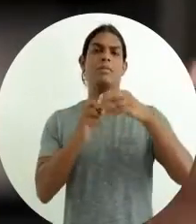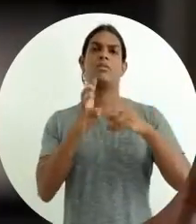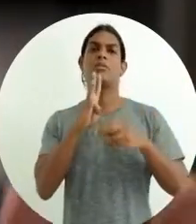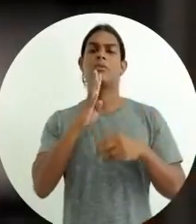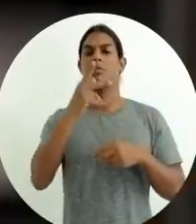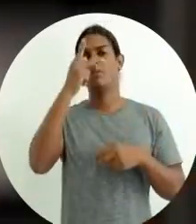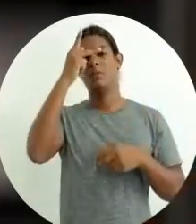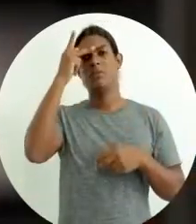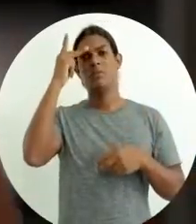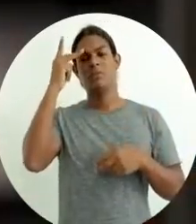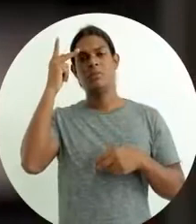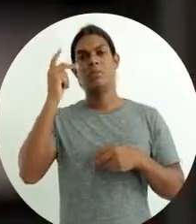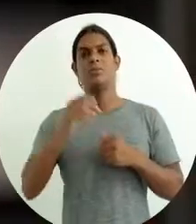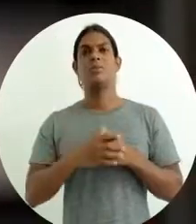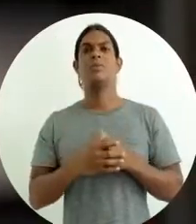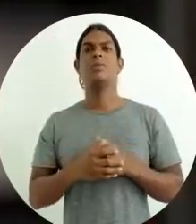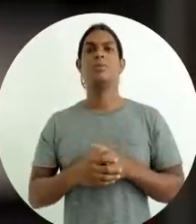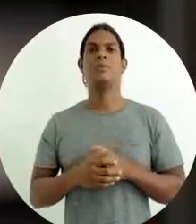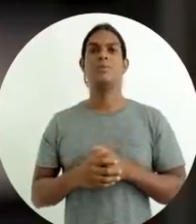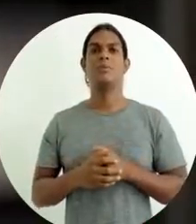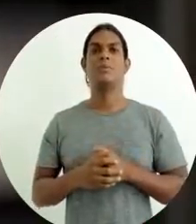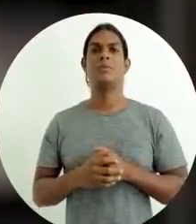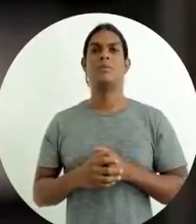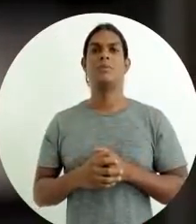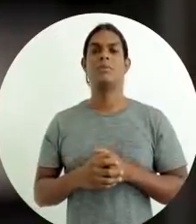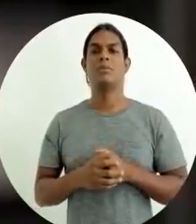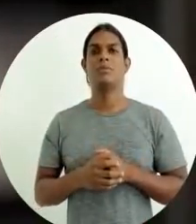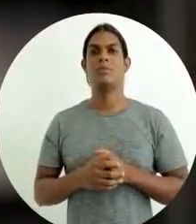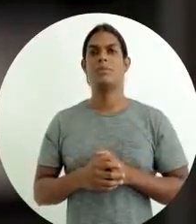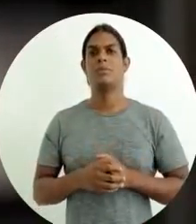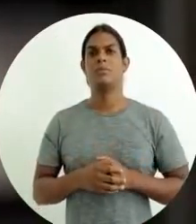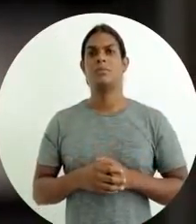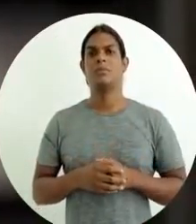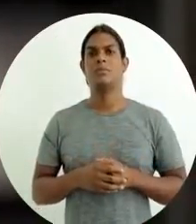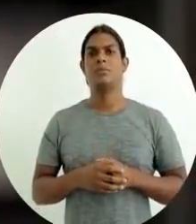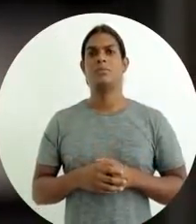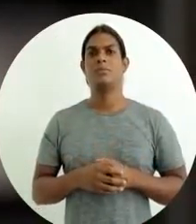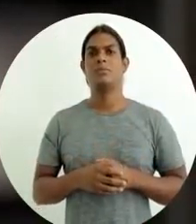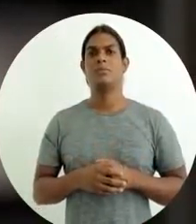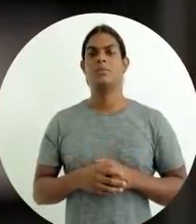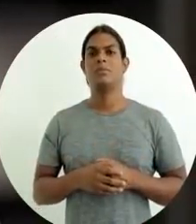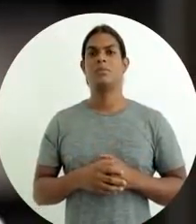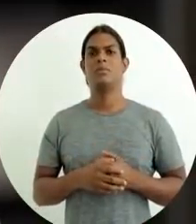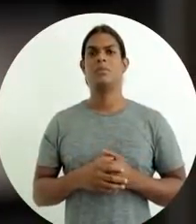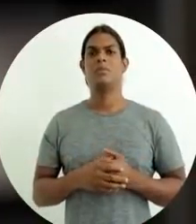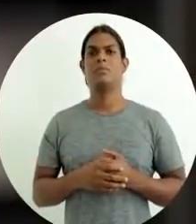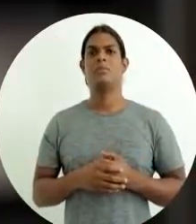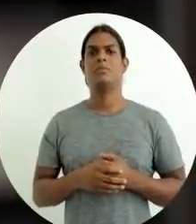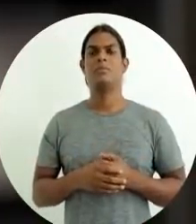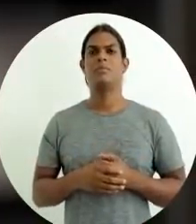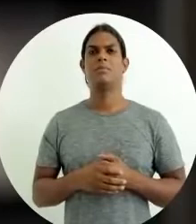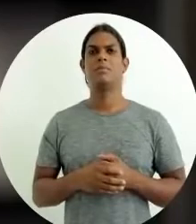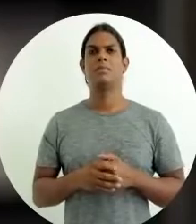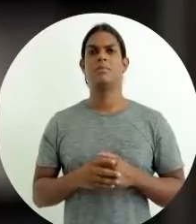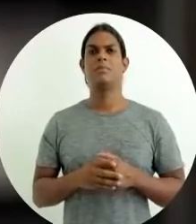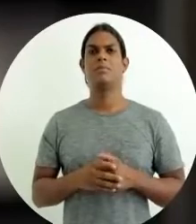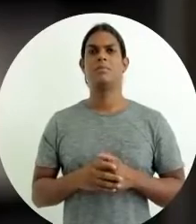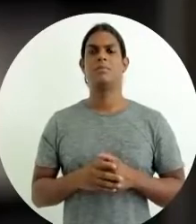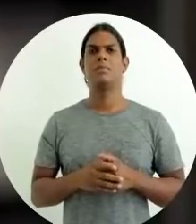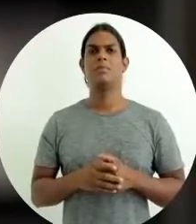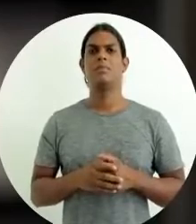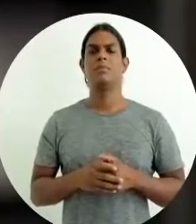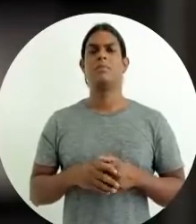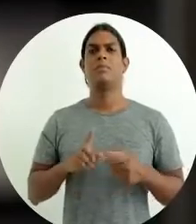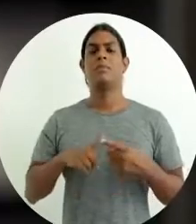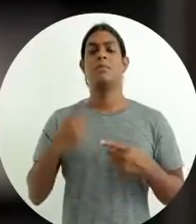Com o tempo, em alguns momentos, quando lhe for dada a oportunidade, ele vai trazer as suas sugestões, vai trazer as